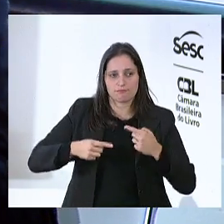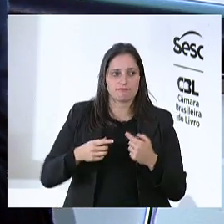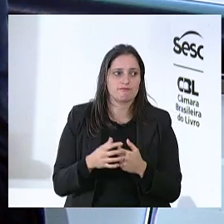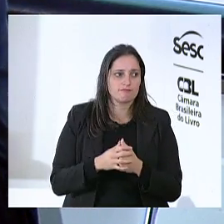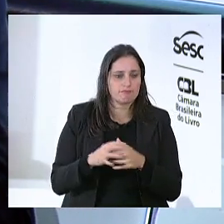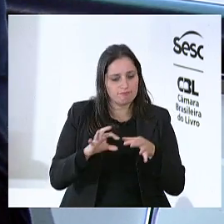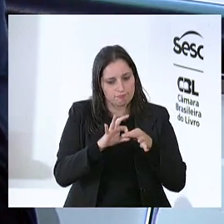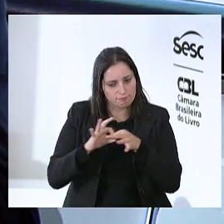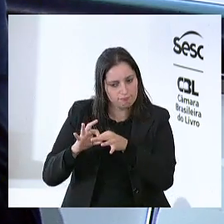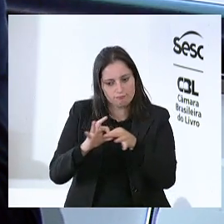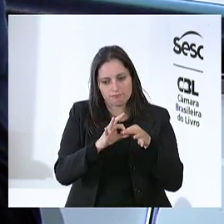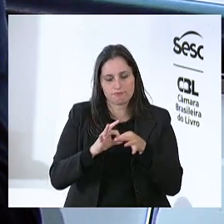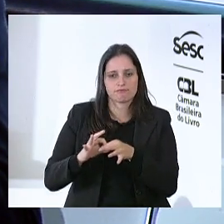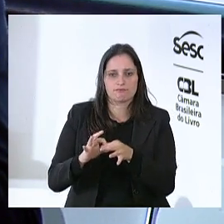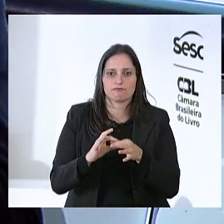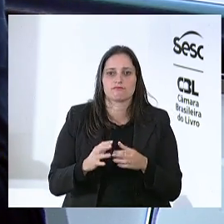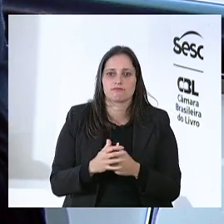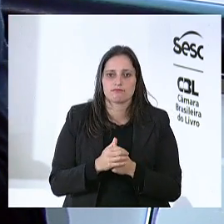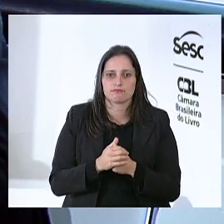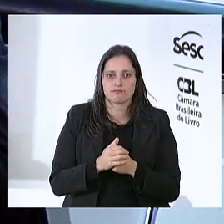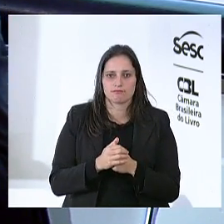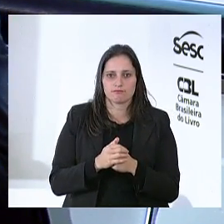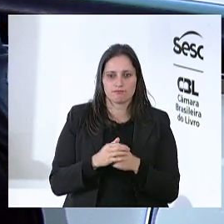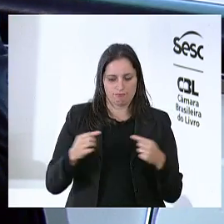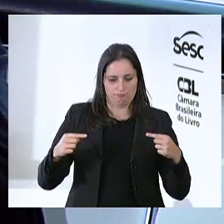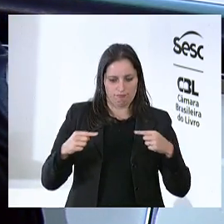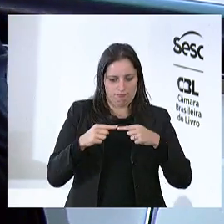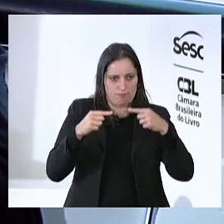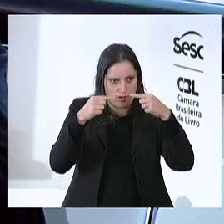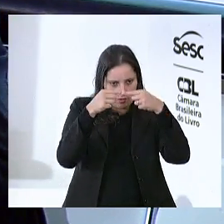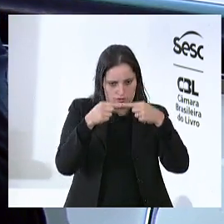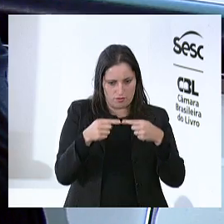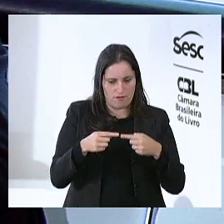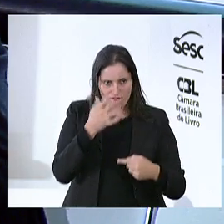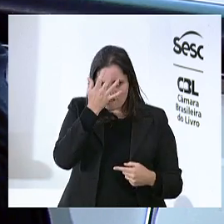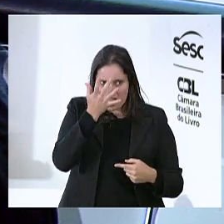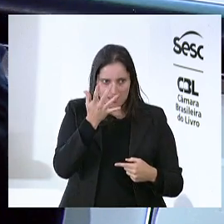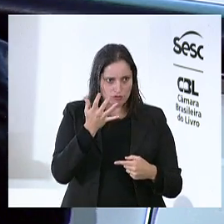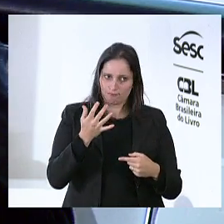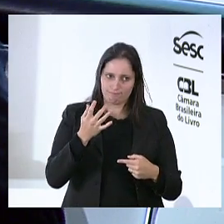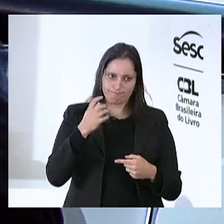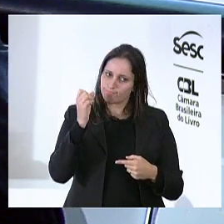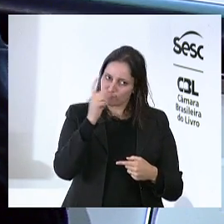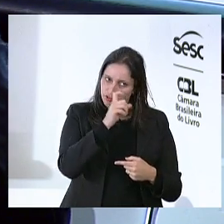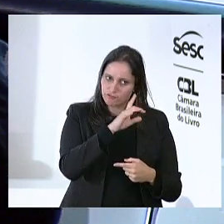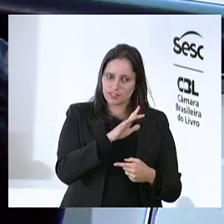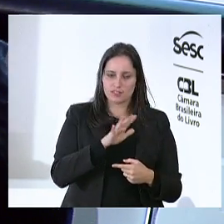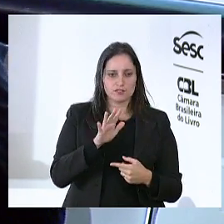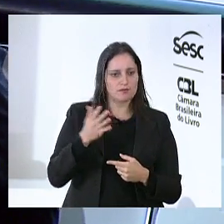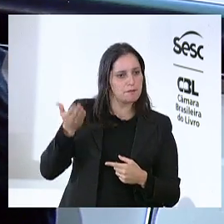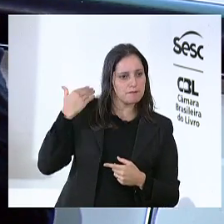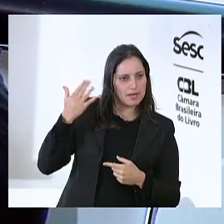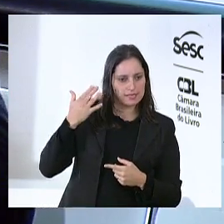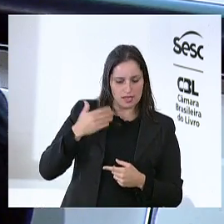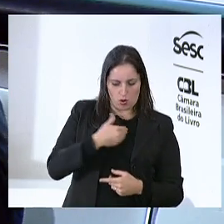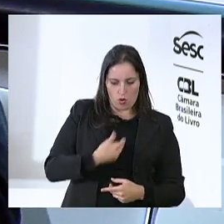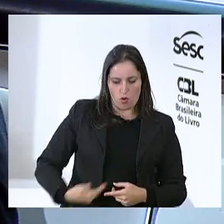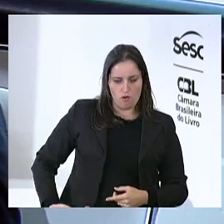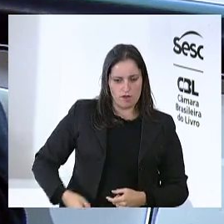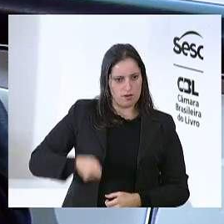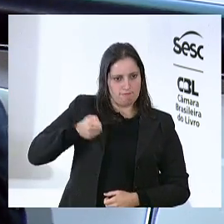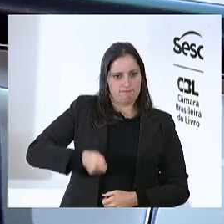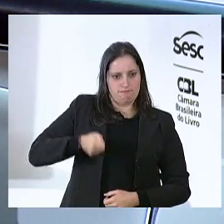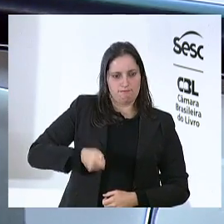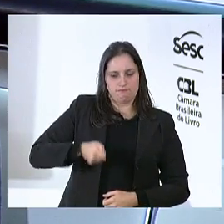não se compatibilizam facilmente. É isso que a ditadura tentou evitar. A ditadura militar, o que ela fez foi dizer,